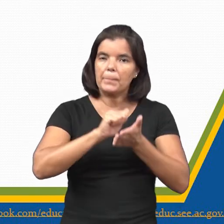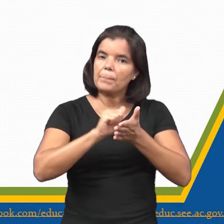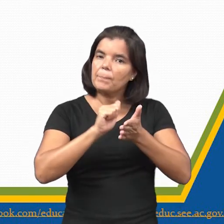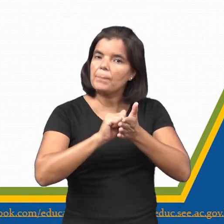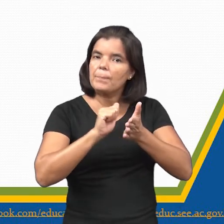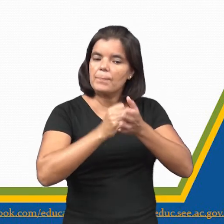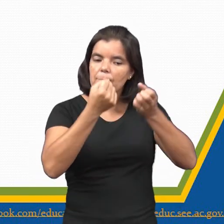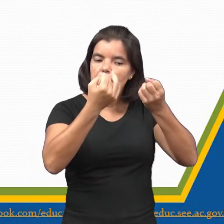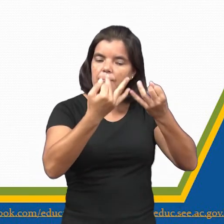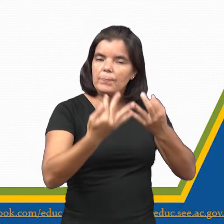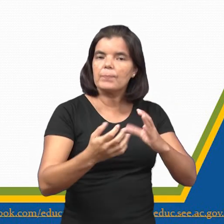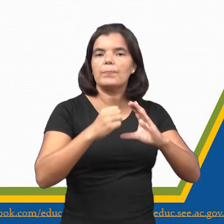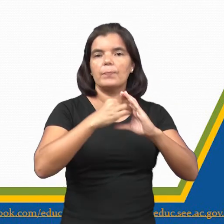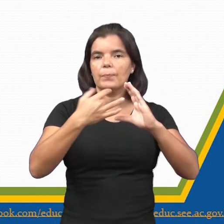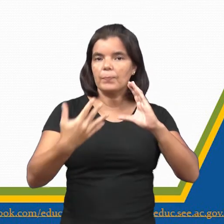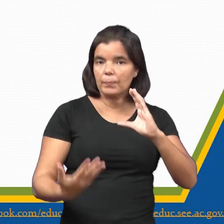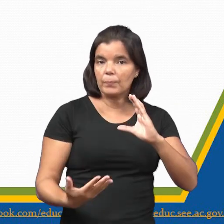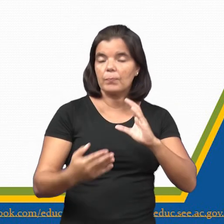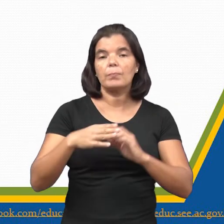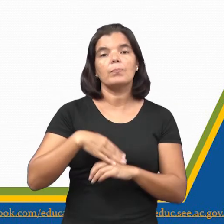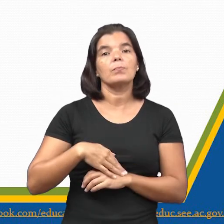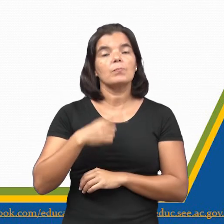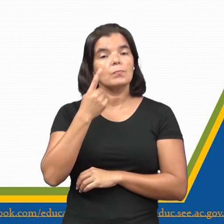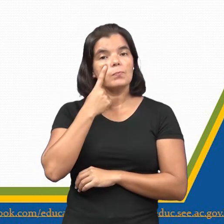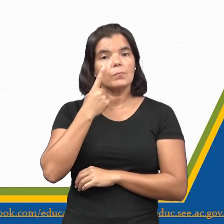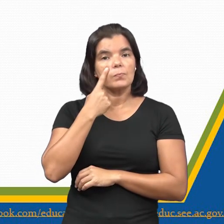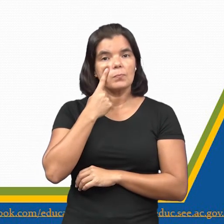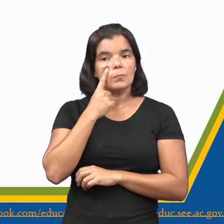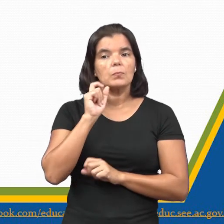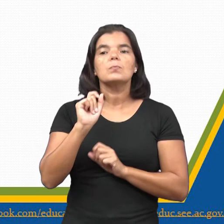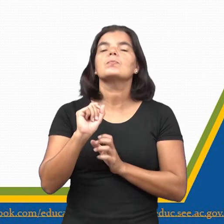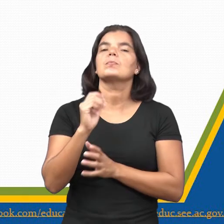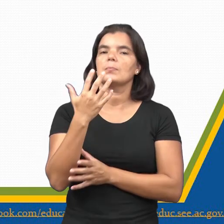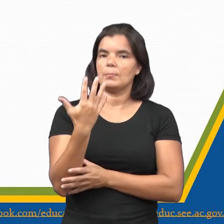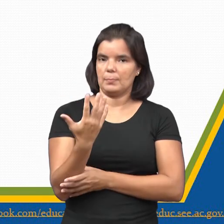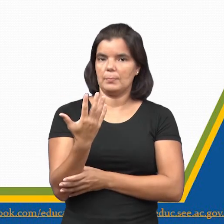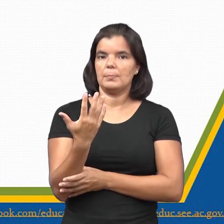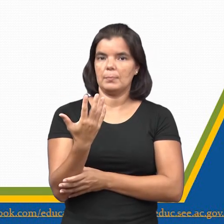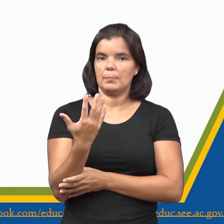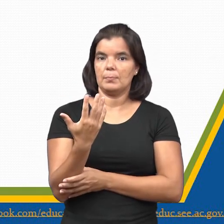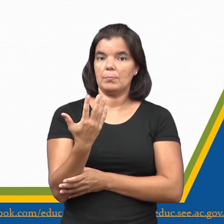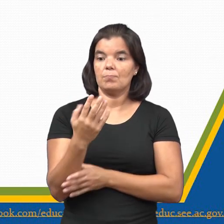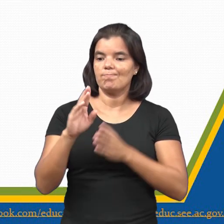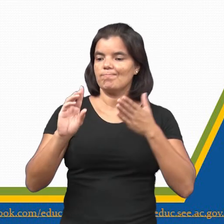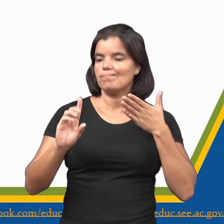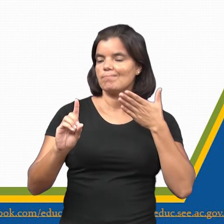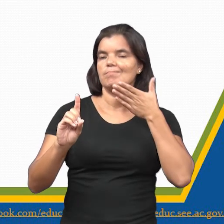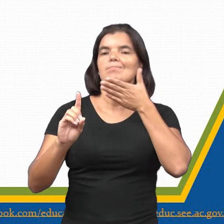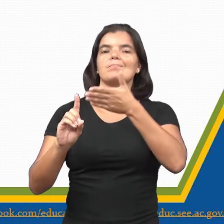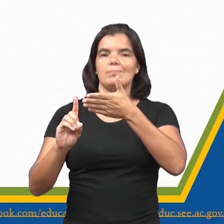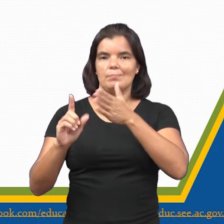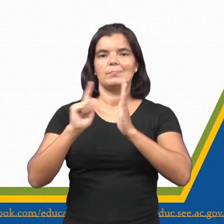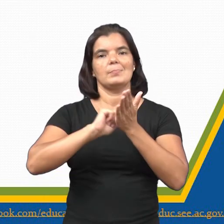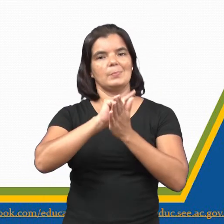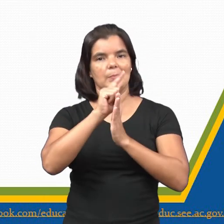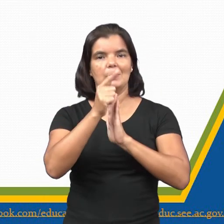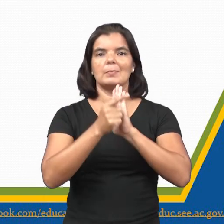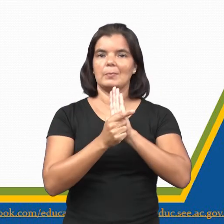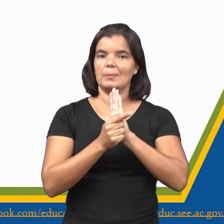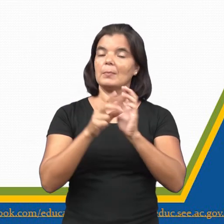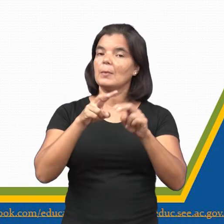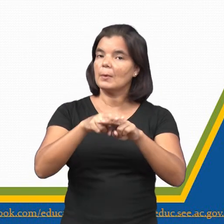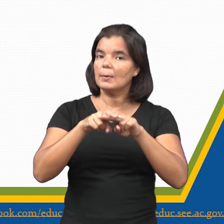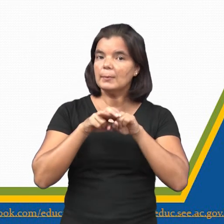relato pessoal, é imprescindível o próprio olhar sobre os acontecimentos. Esse é o foco desse gênero. Por